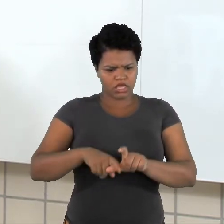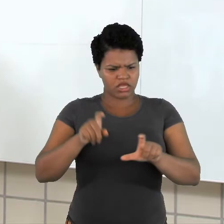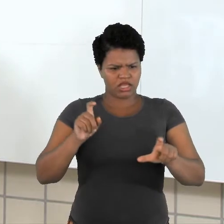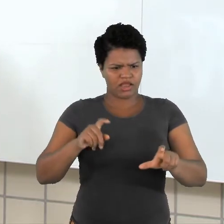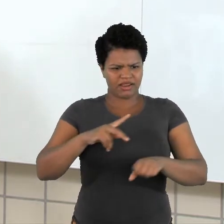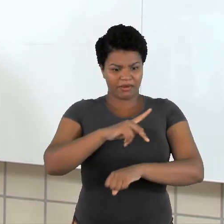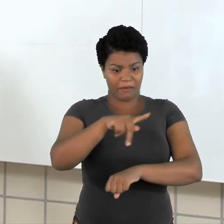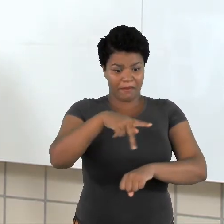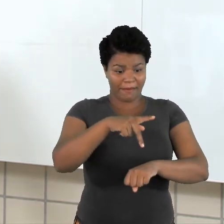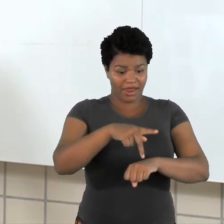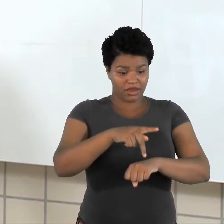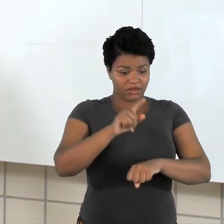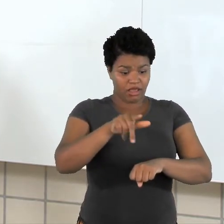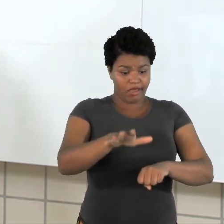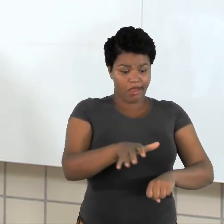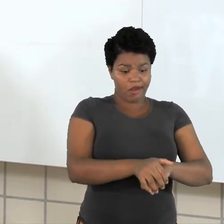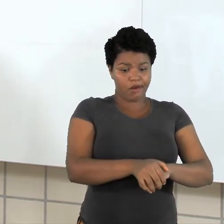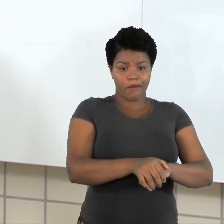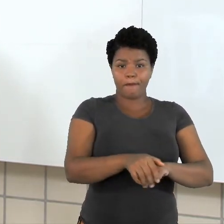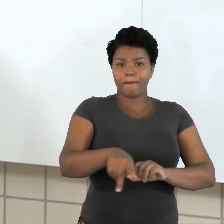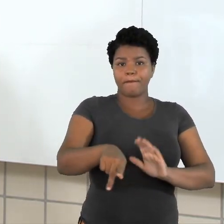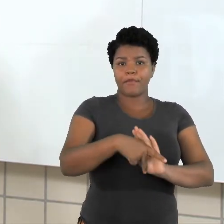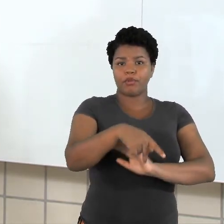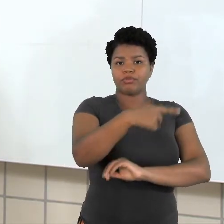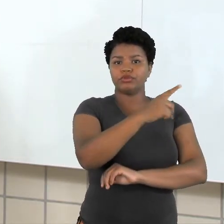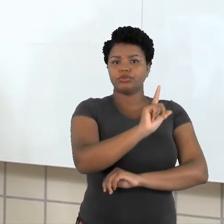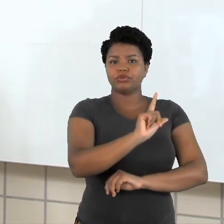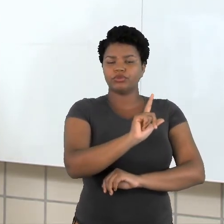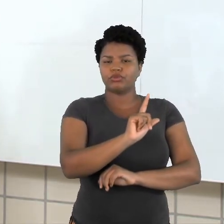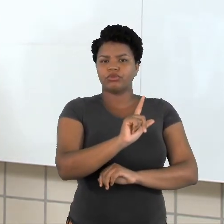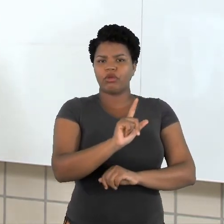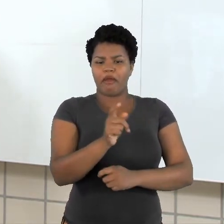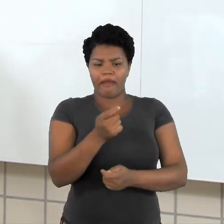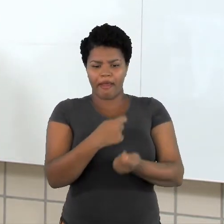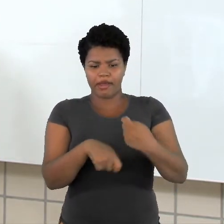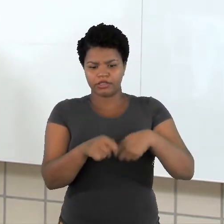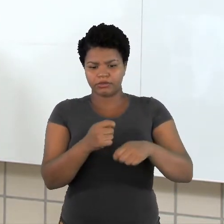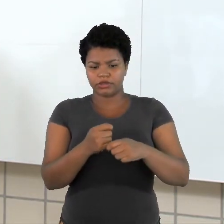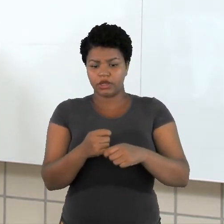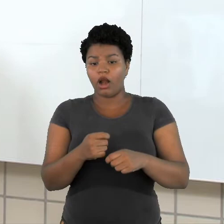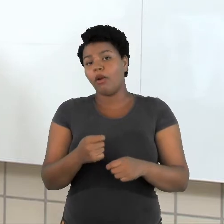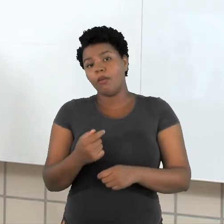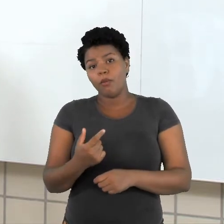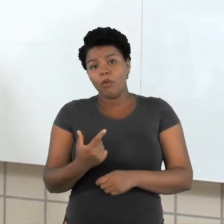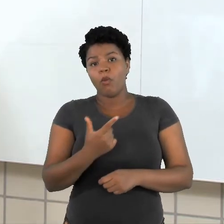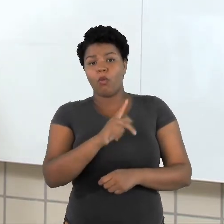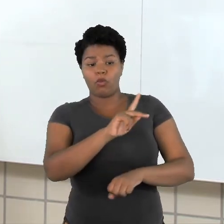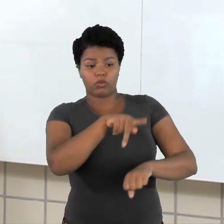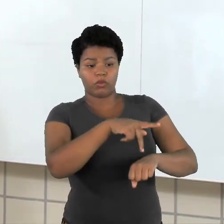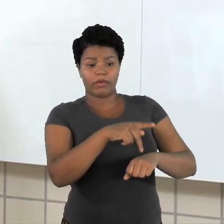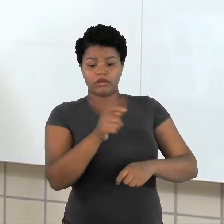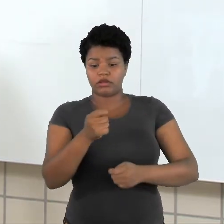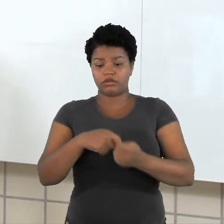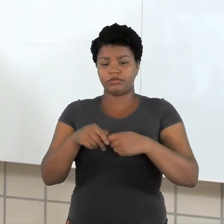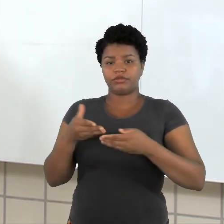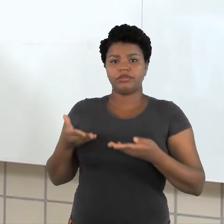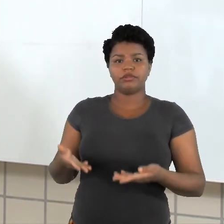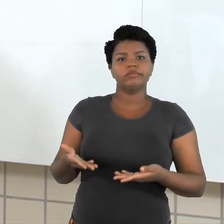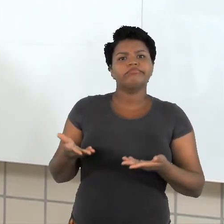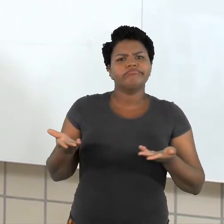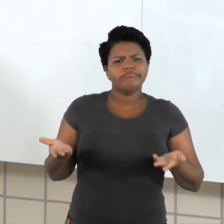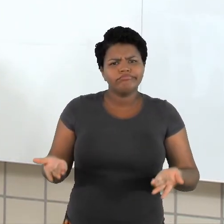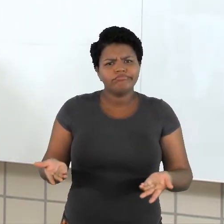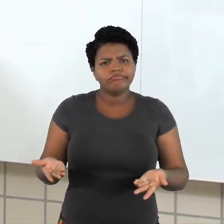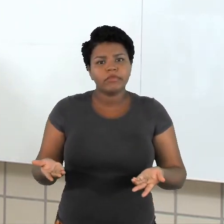que é colônia de outro, em um país que é administrado por outro? Surgem, a partir desse momento,